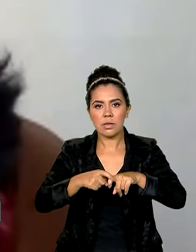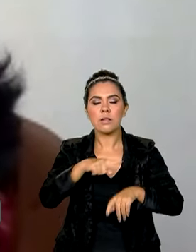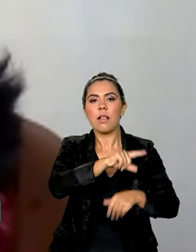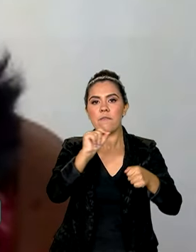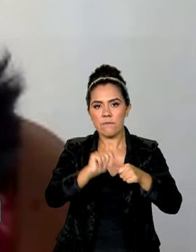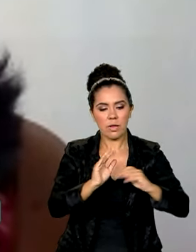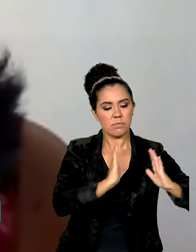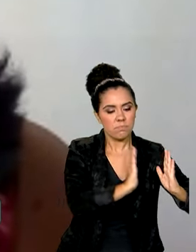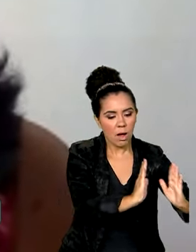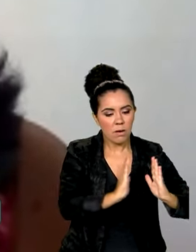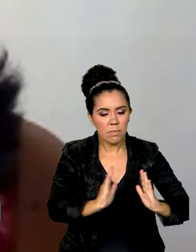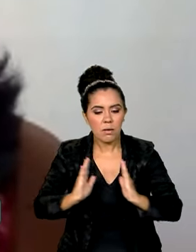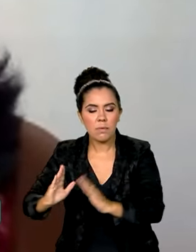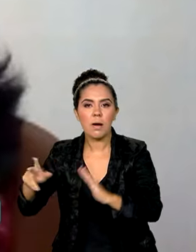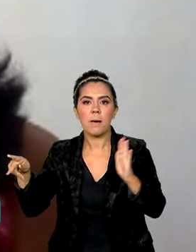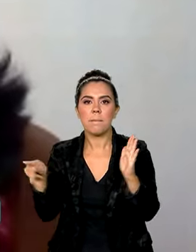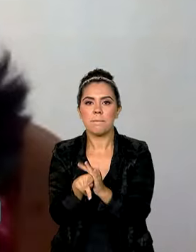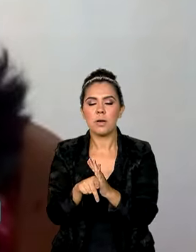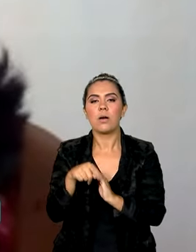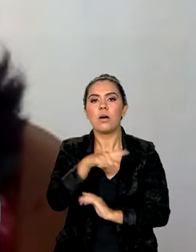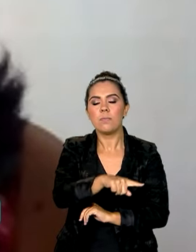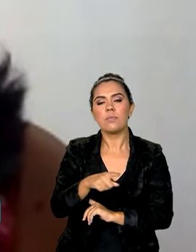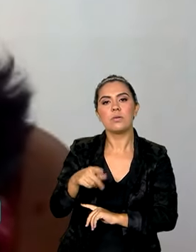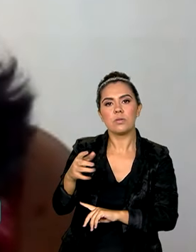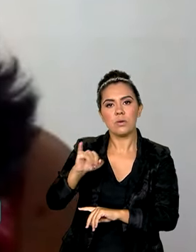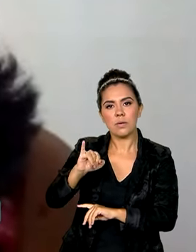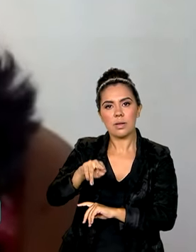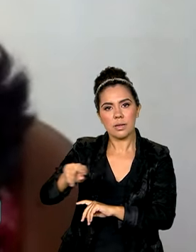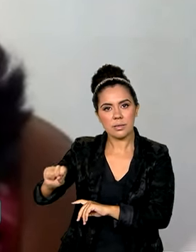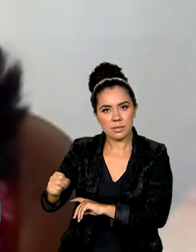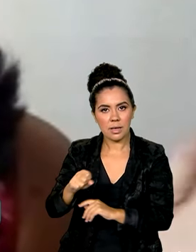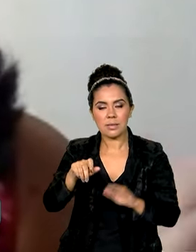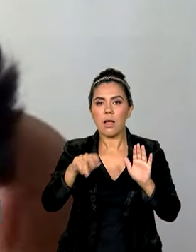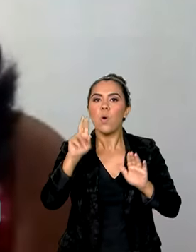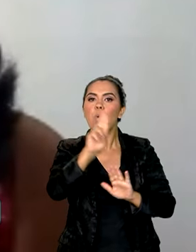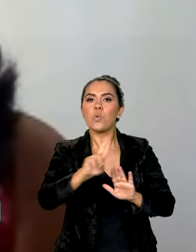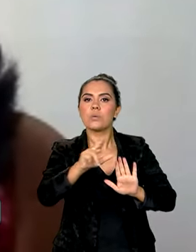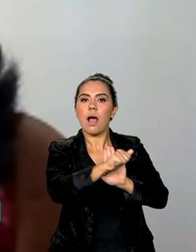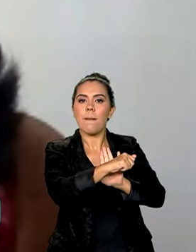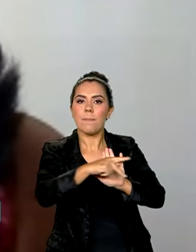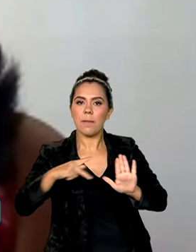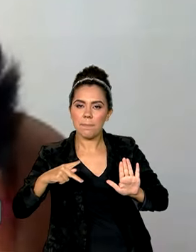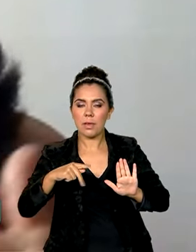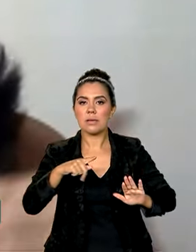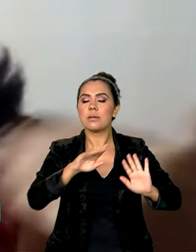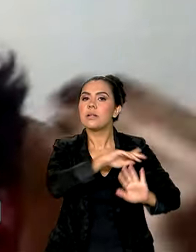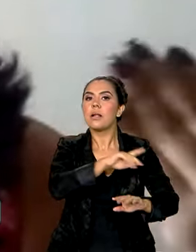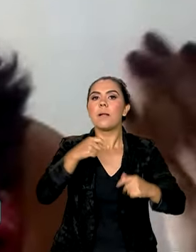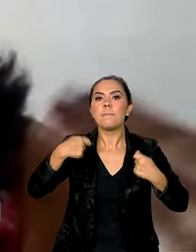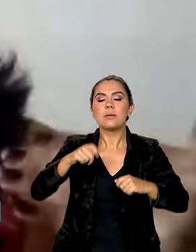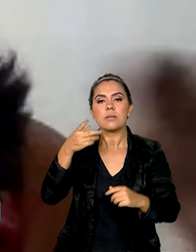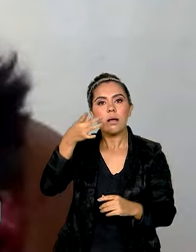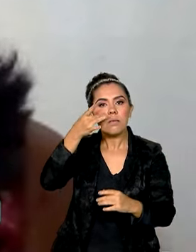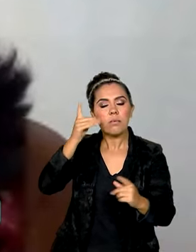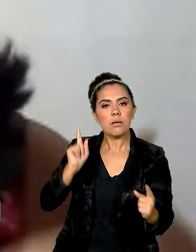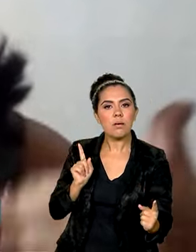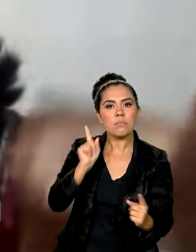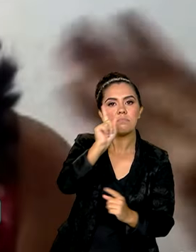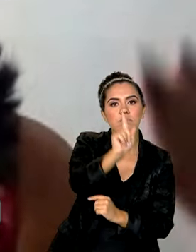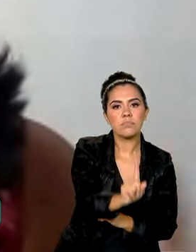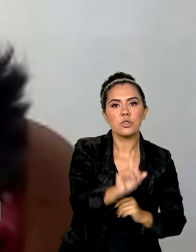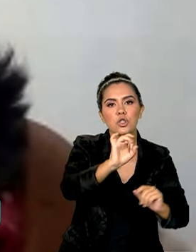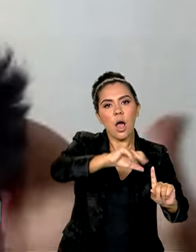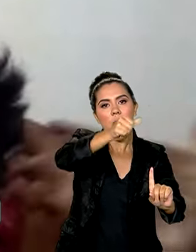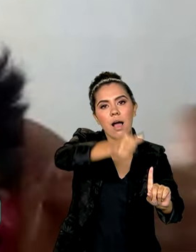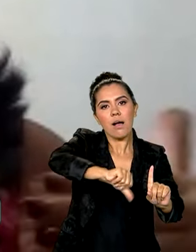por incapacidade temporária pelo aplicativo do INSS. Só precisou ir à agência para a